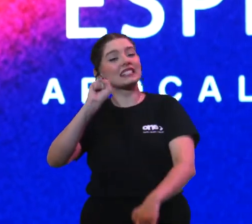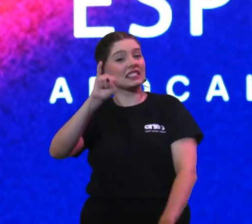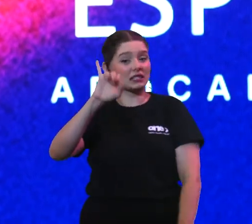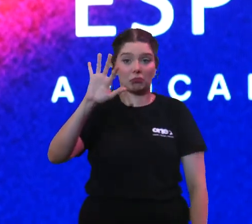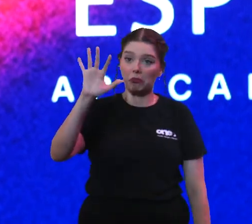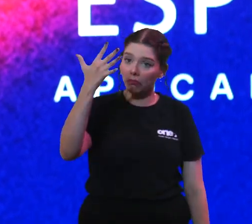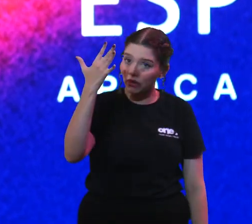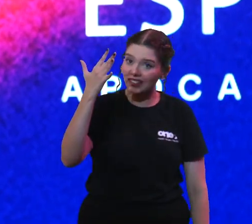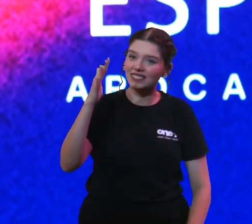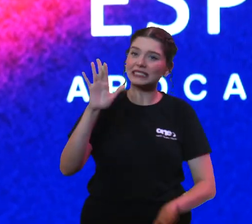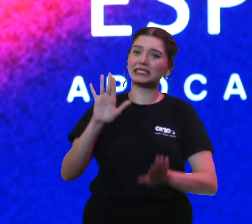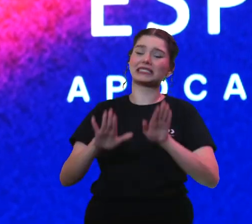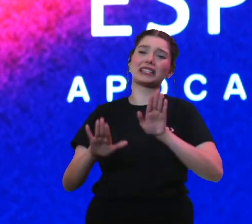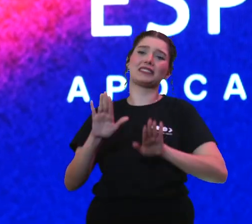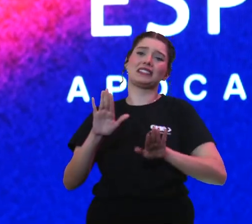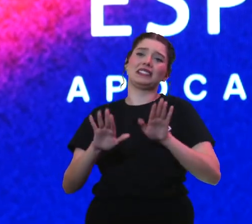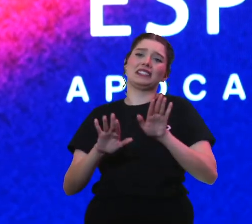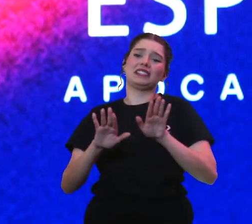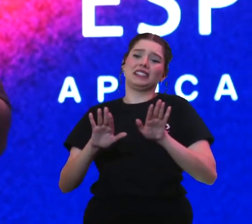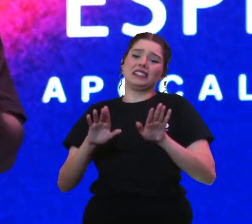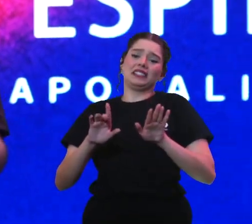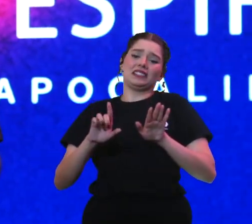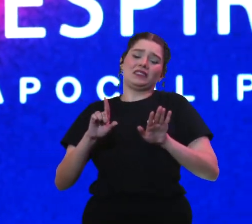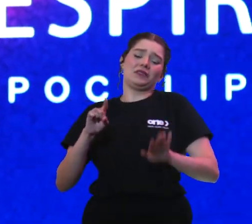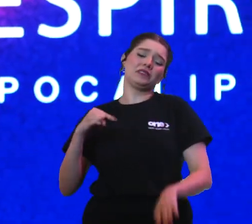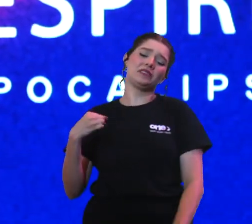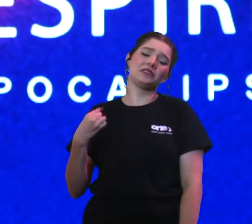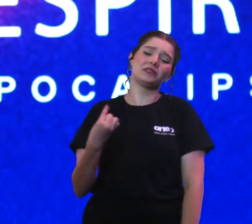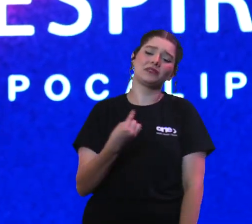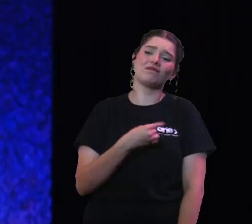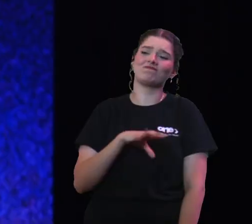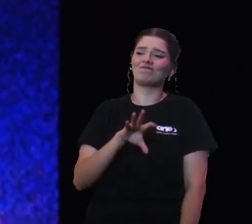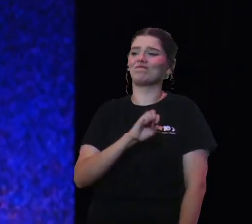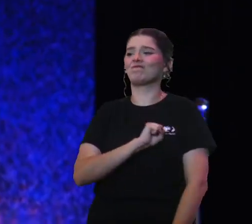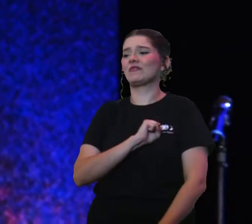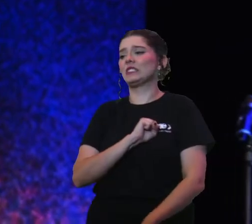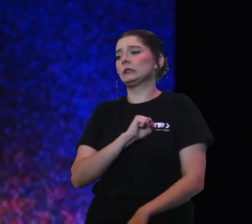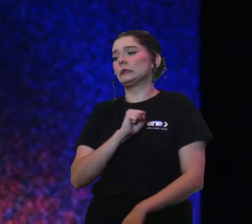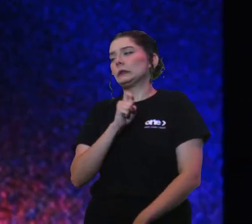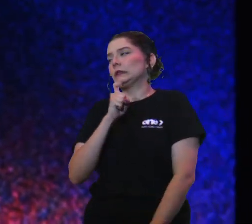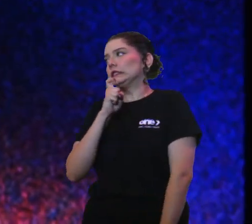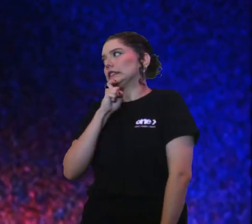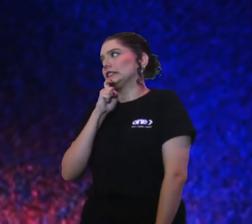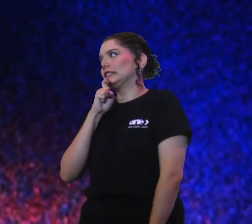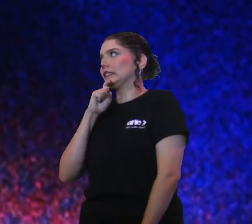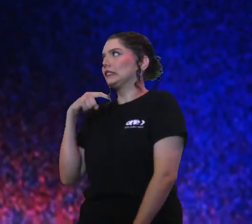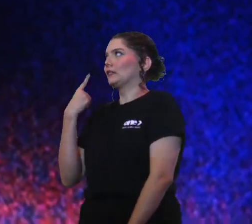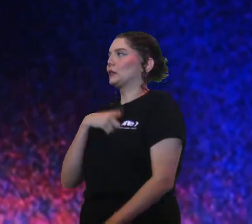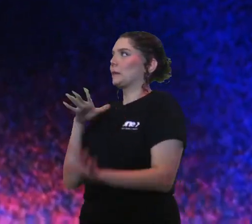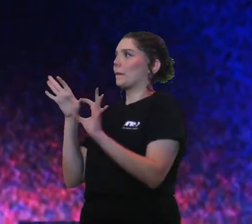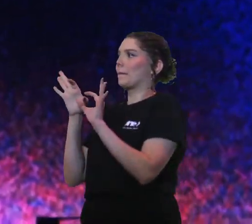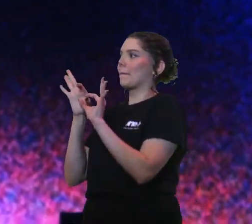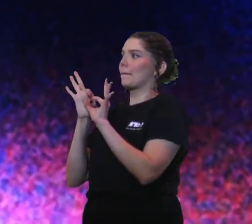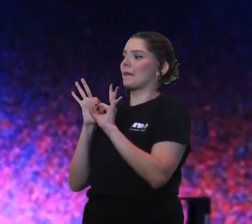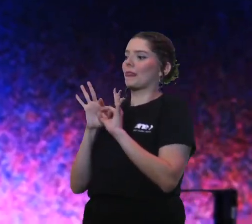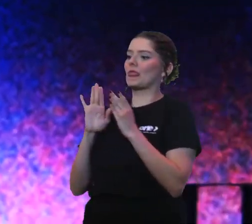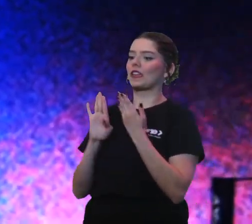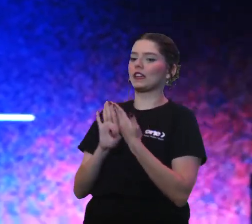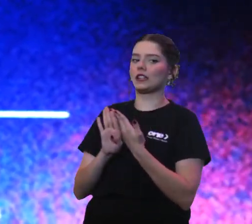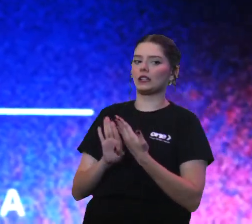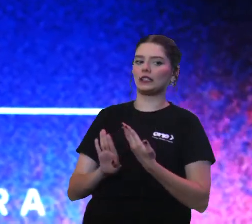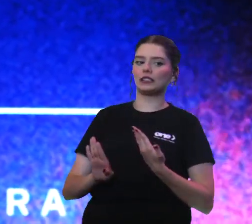acontece, talvez o nosso amor já tenha se esfriado um pouco mais e a nossa comunhão com o Senhor talvez seja mais morna do